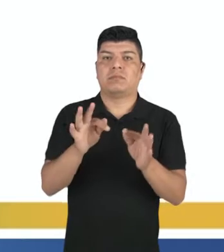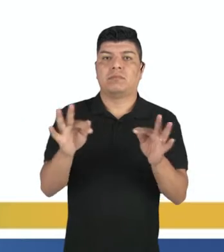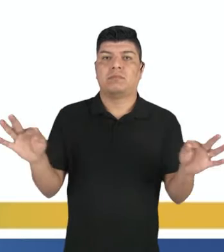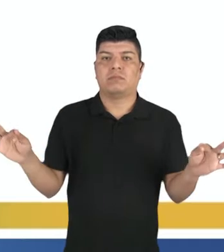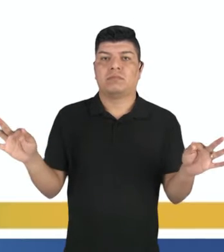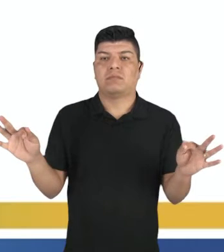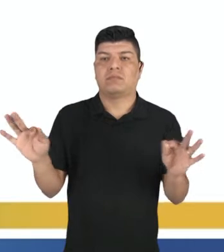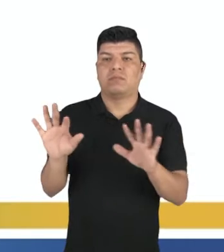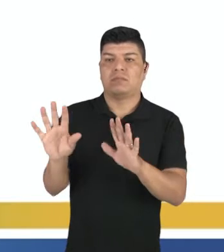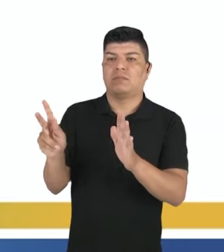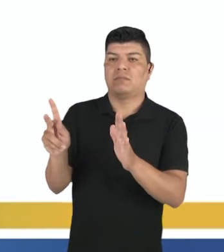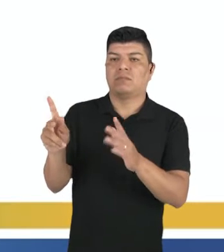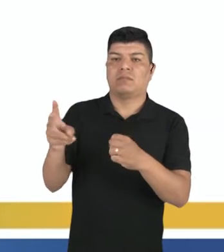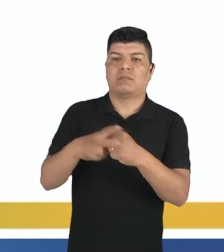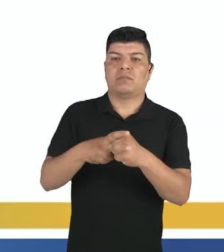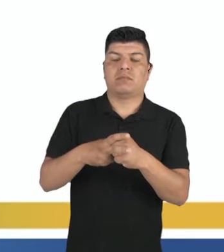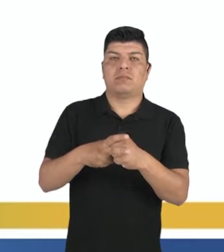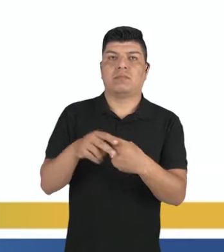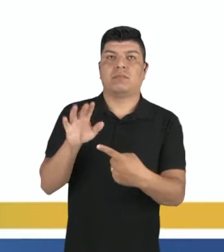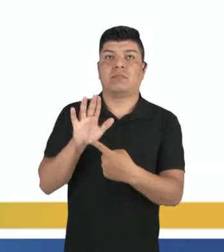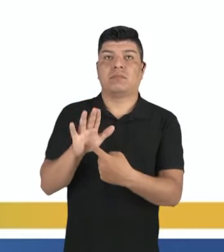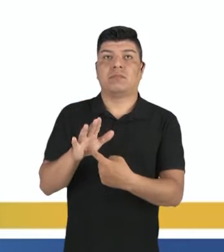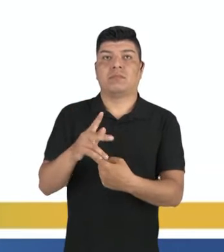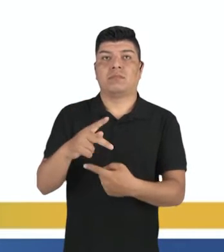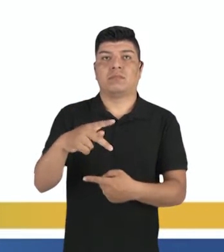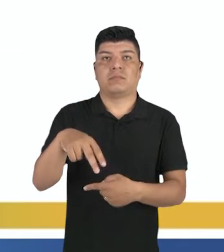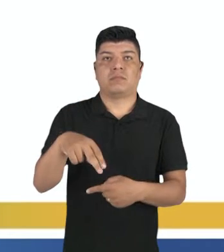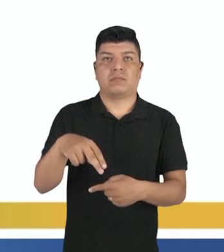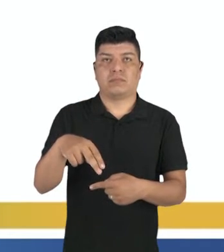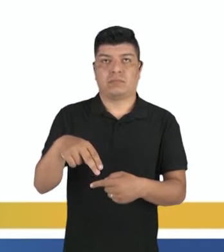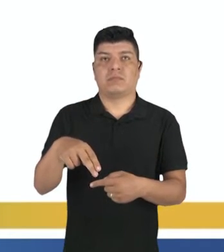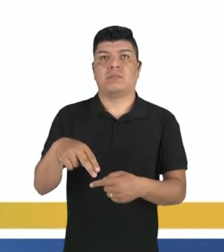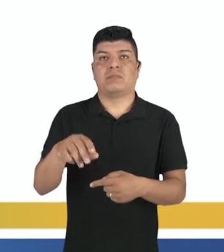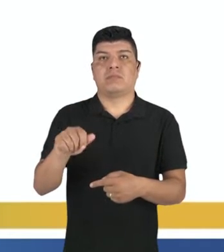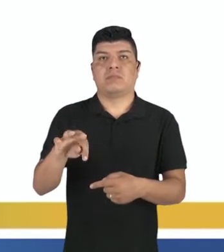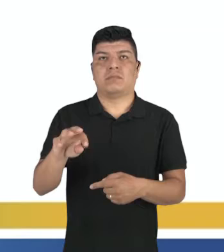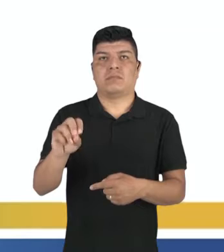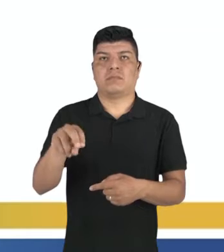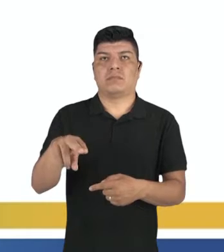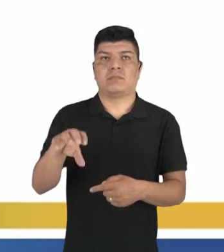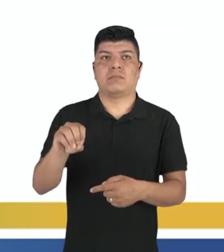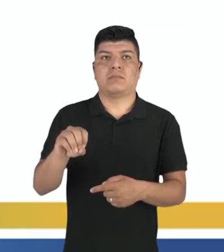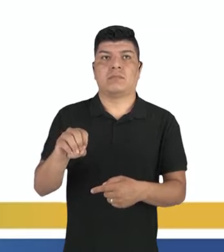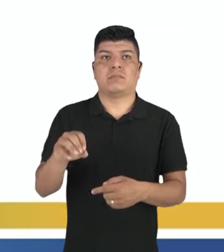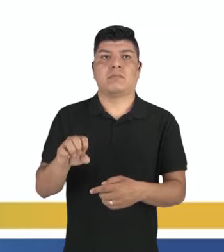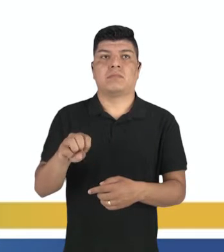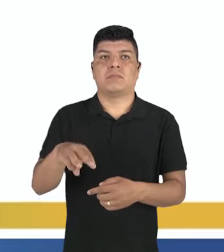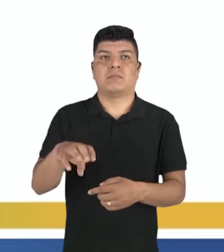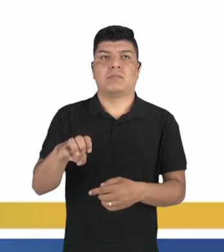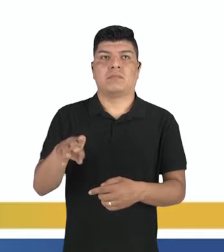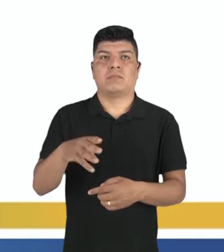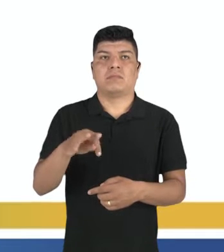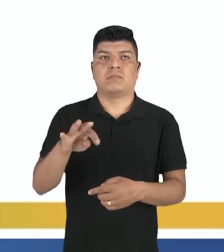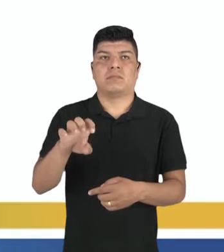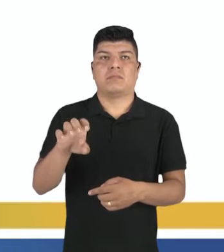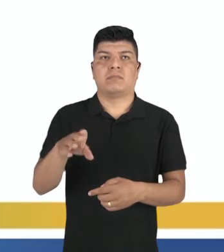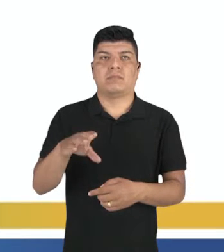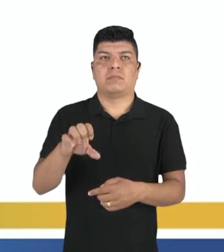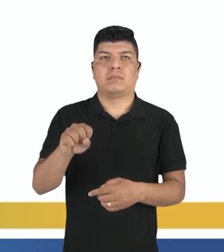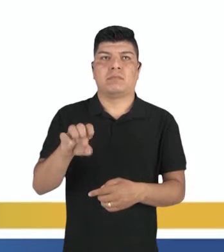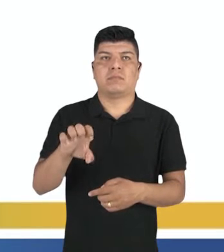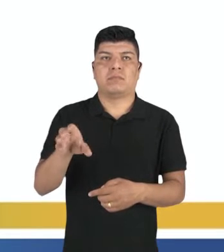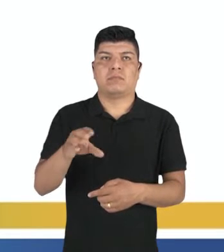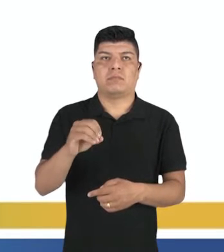verbo a que se referem. São pronomes oblíquos átonos: me, te, se, o, os, a,